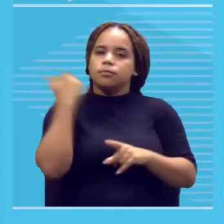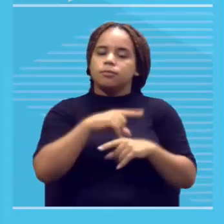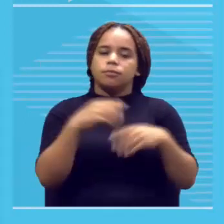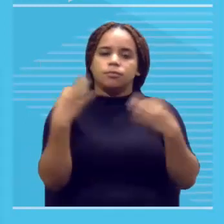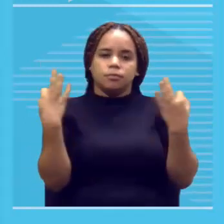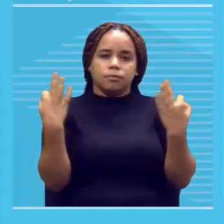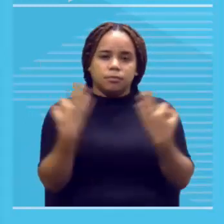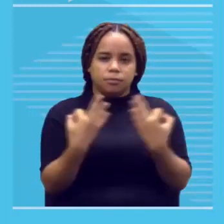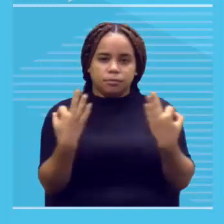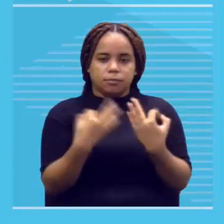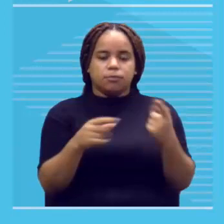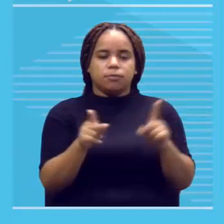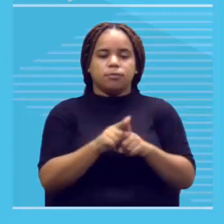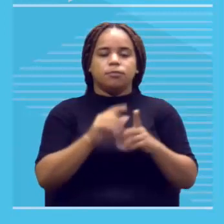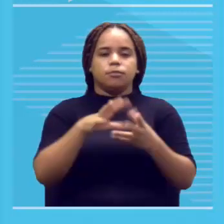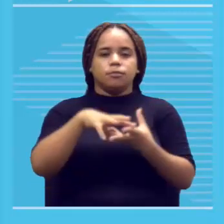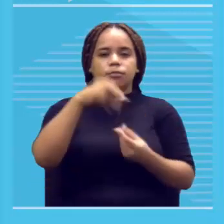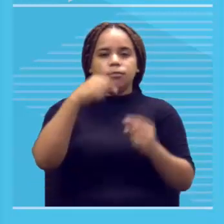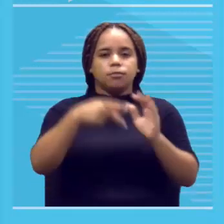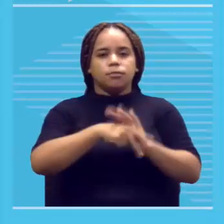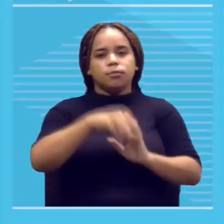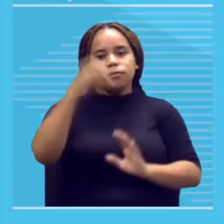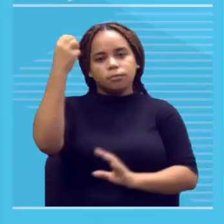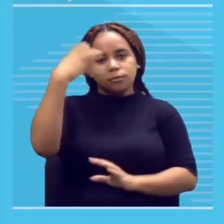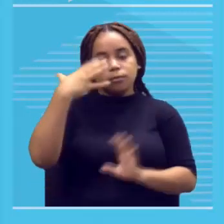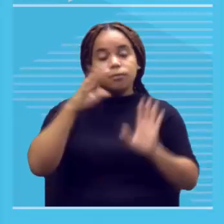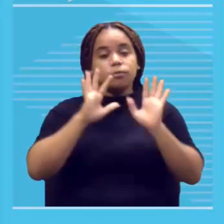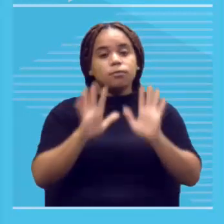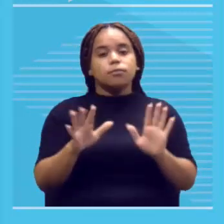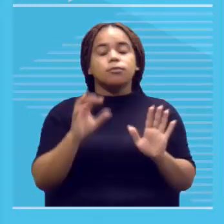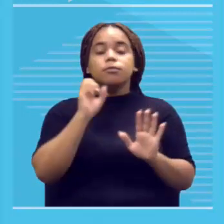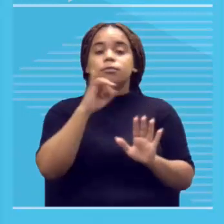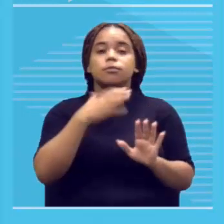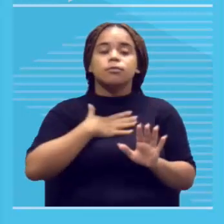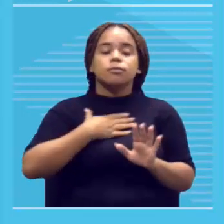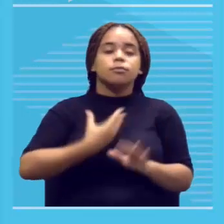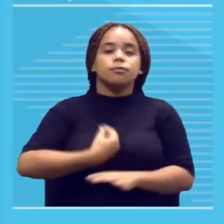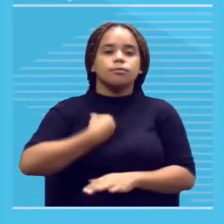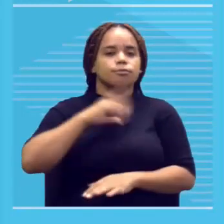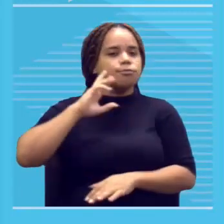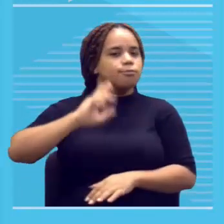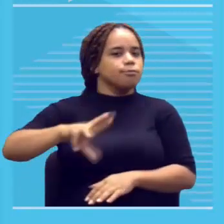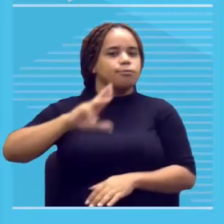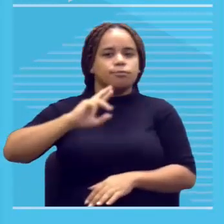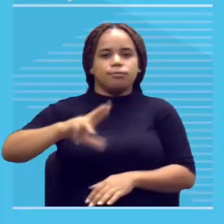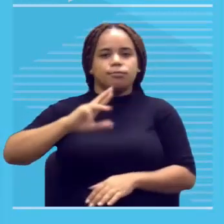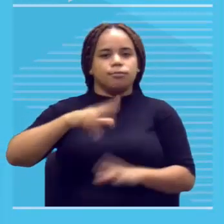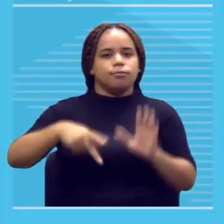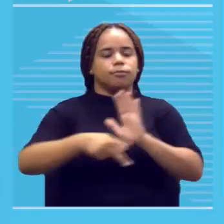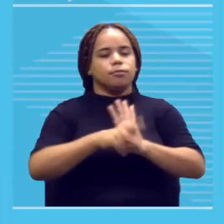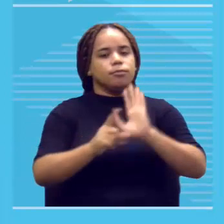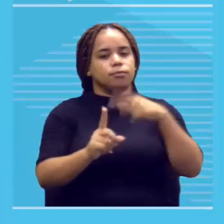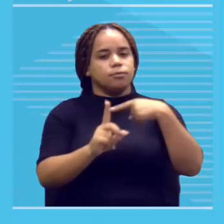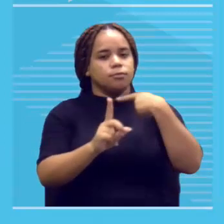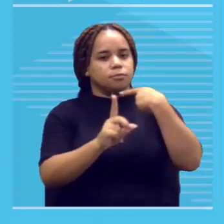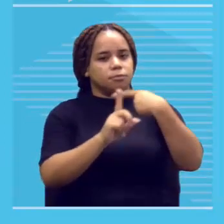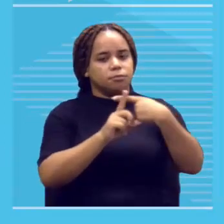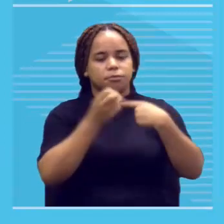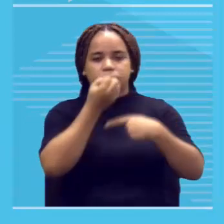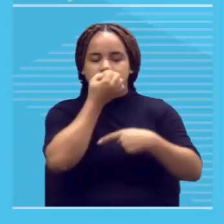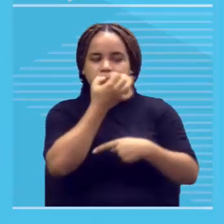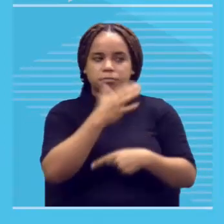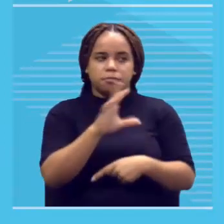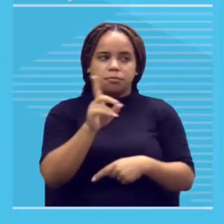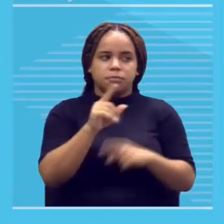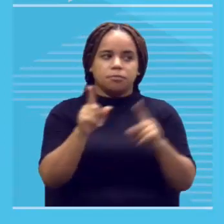e me torna um espírito de luz se a minha vida não foi uma vida positiva não foi